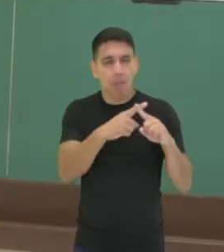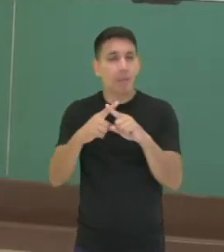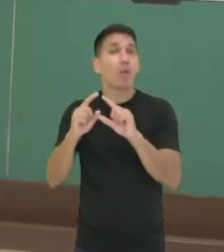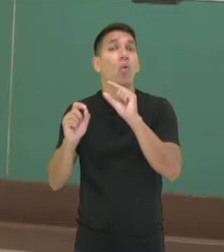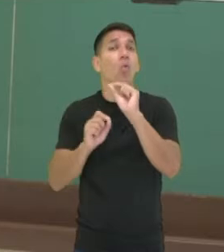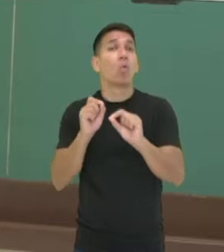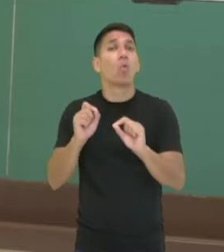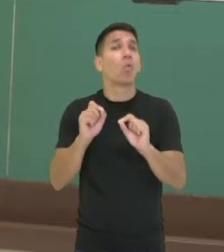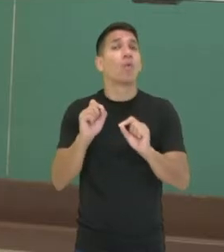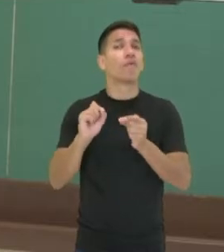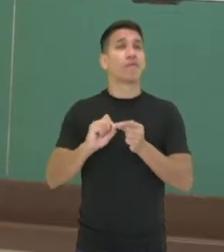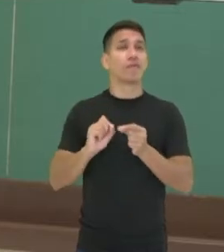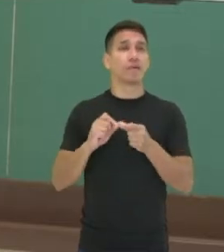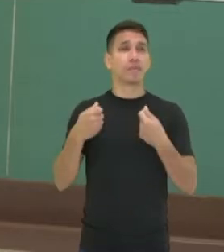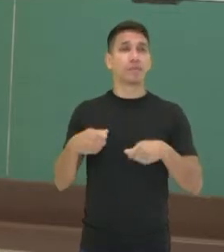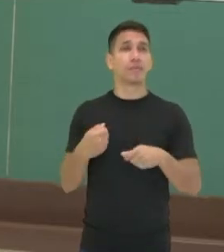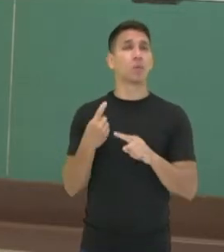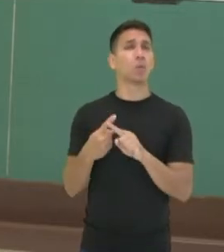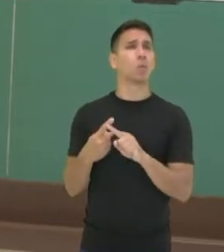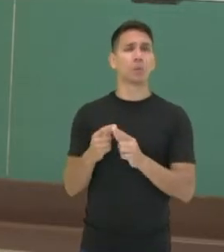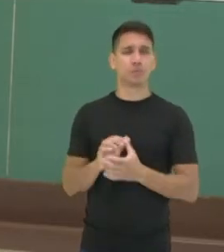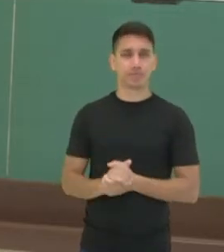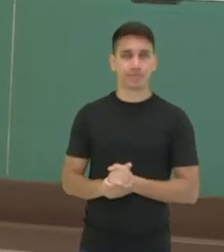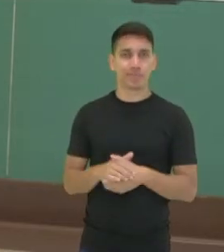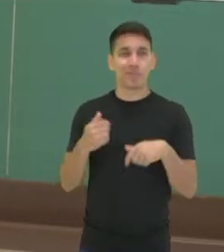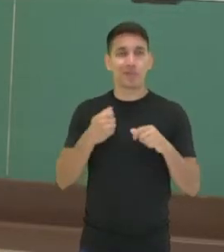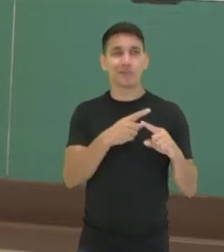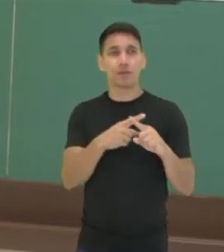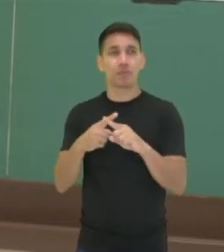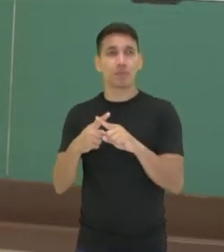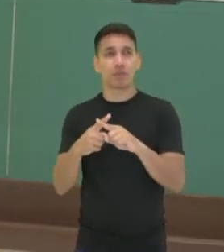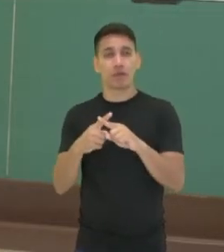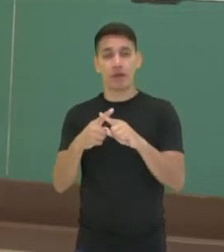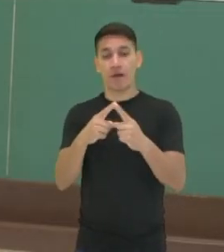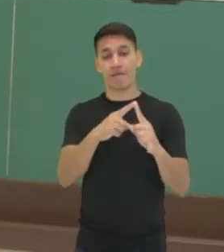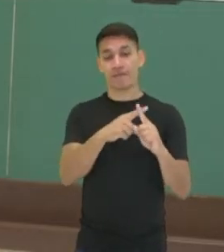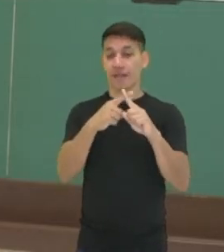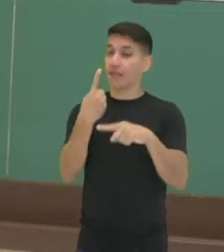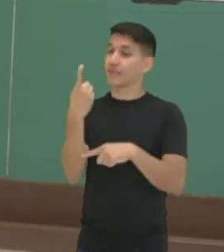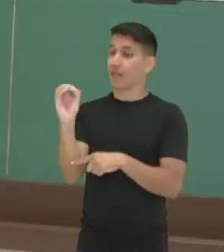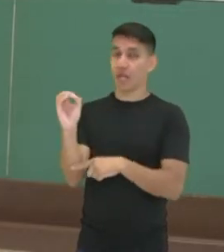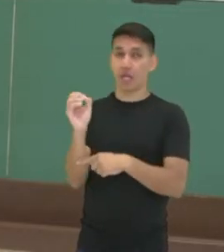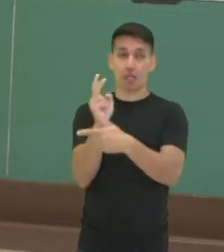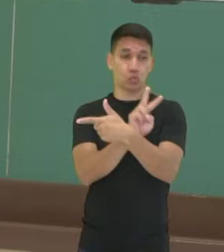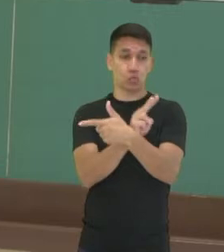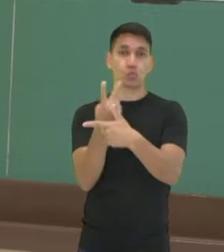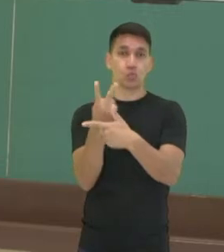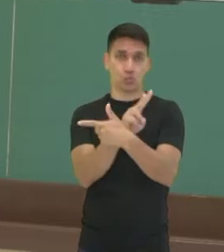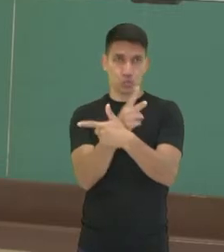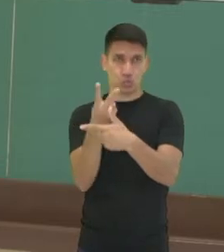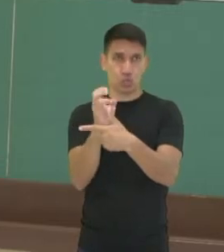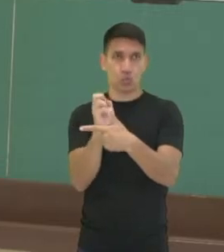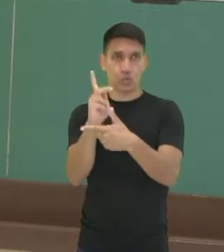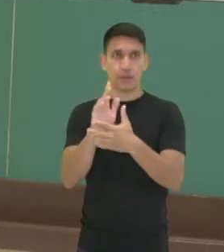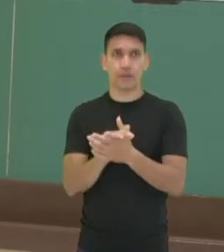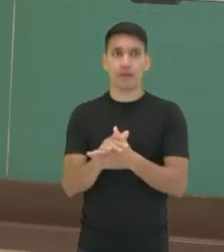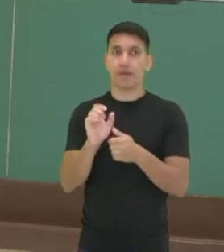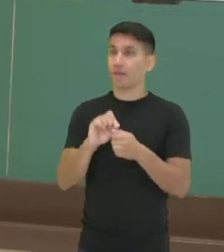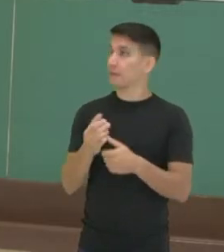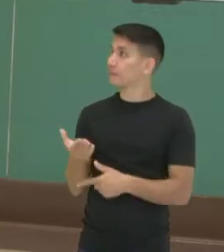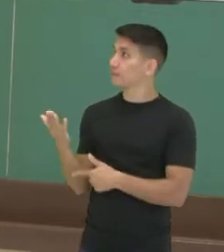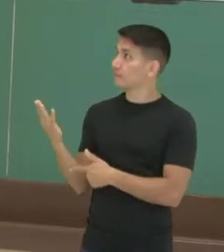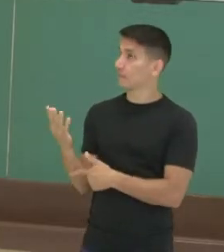Por que nós vamos ter que fazer isso? Nós vamos ter que multiplicar por 10 dos dois ladinhos, tá bom? Fazendo isso, vai